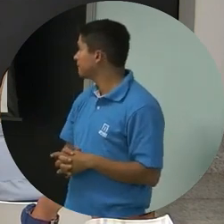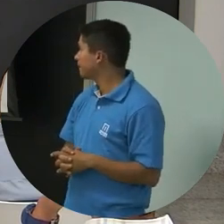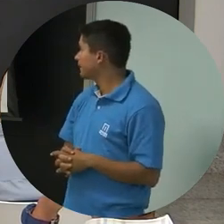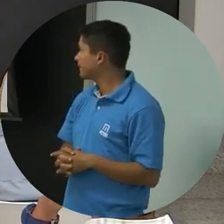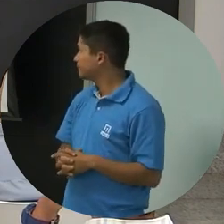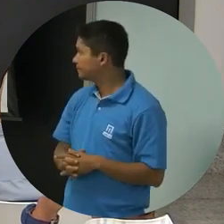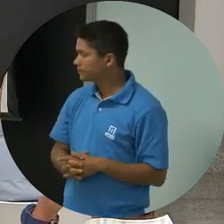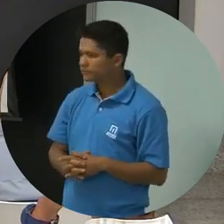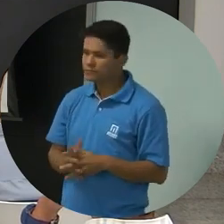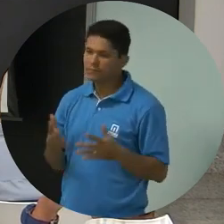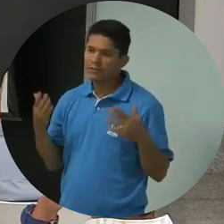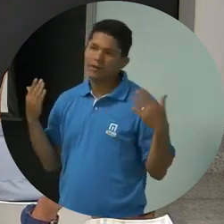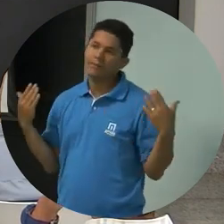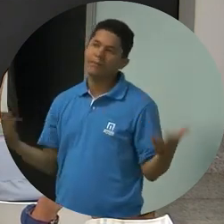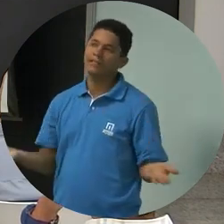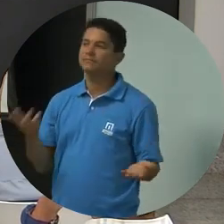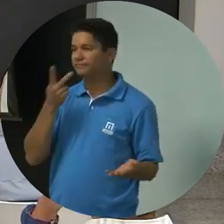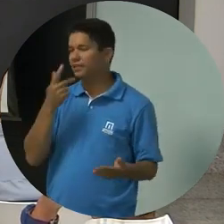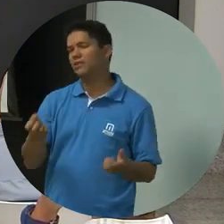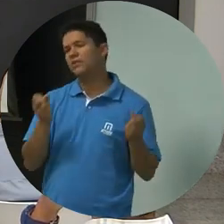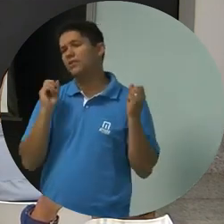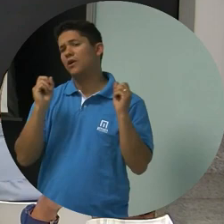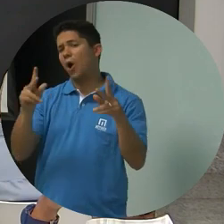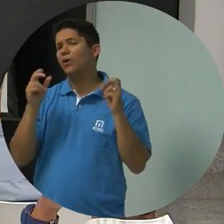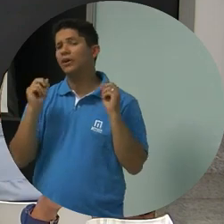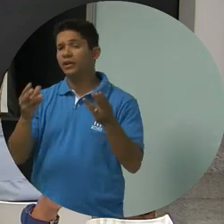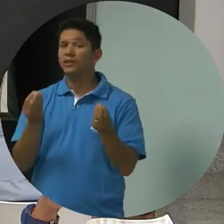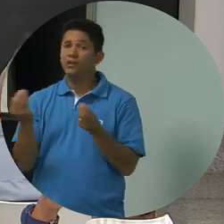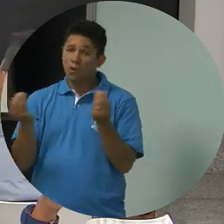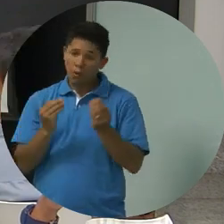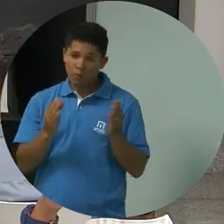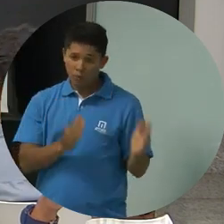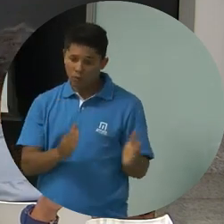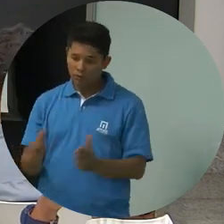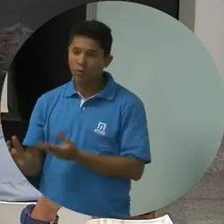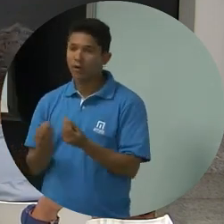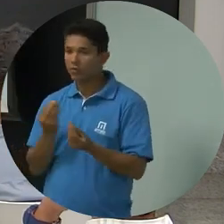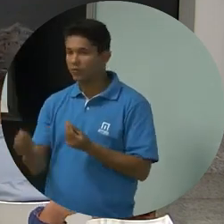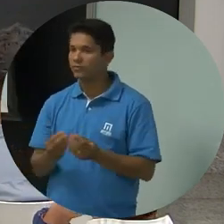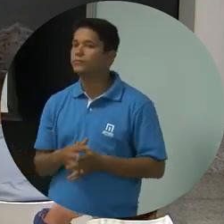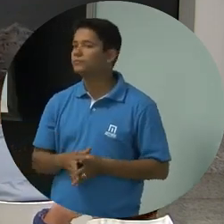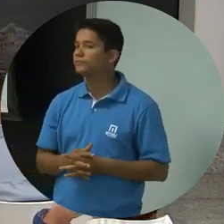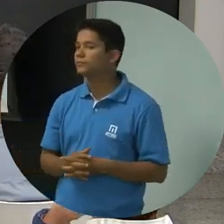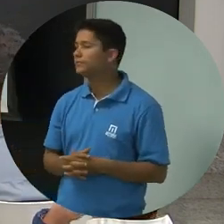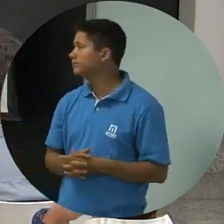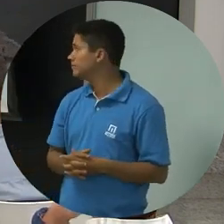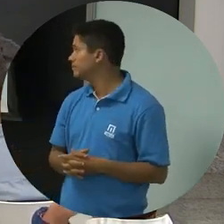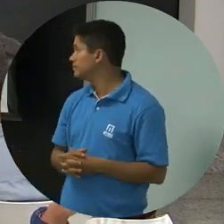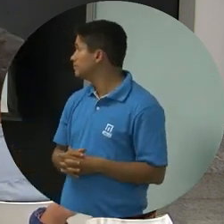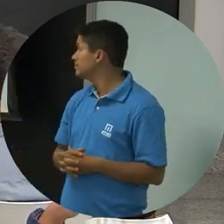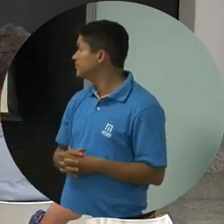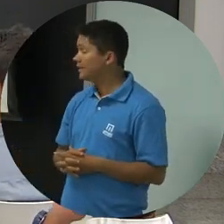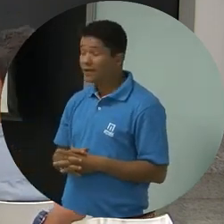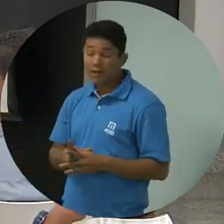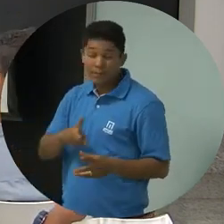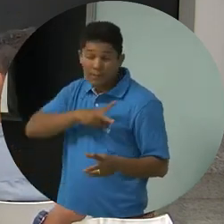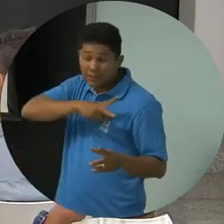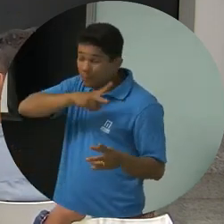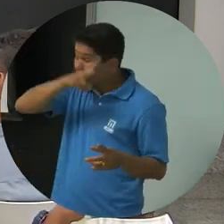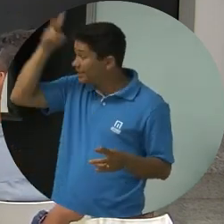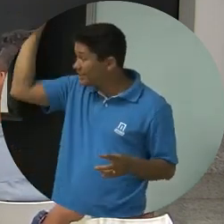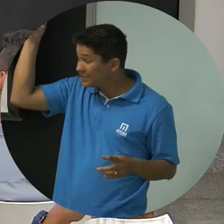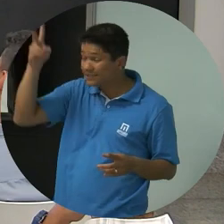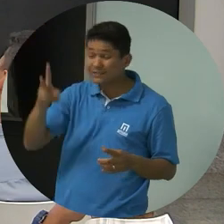Aí você vai falar, muito bem, como que eu controlo tudo isso, né? É muita potência, é